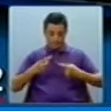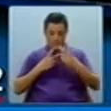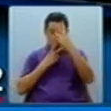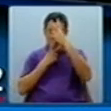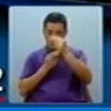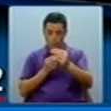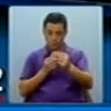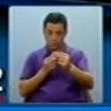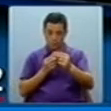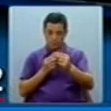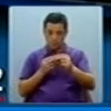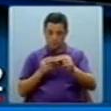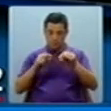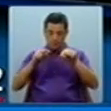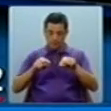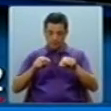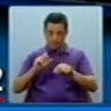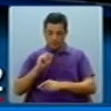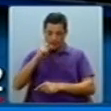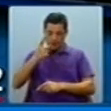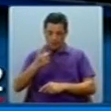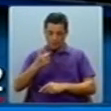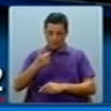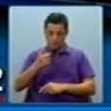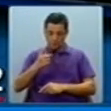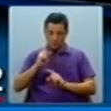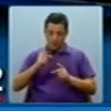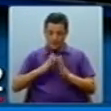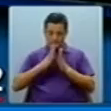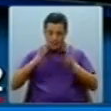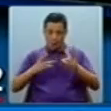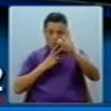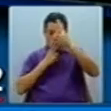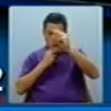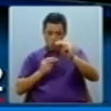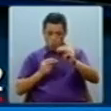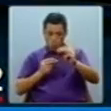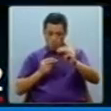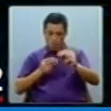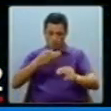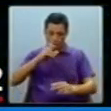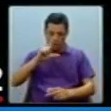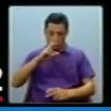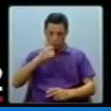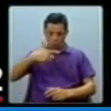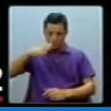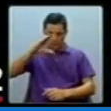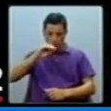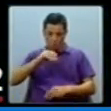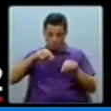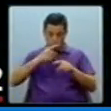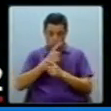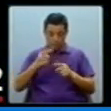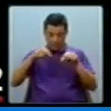para terminar este pequeno sortido, vamos rapidamente para Caronte, a maior lua de Plutão, porque esta semana, ora aqui